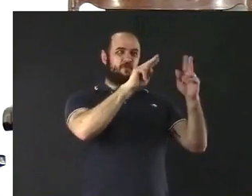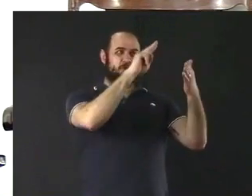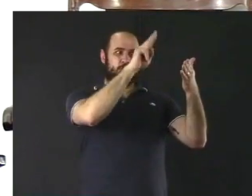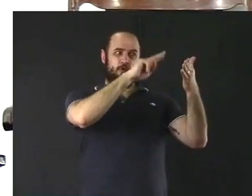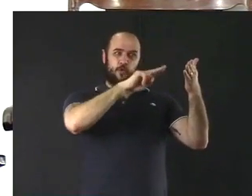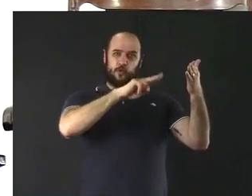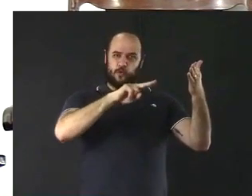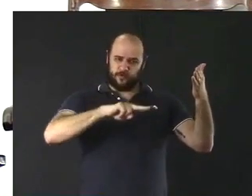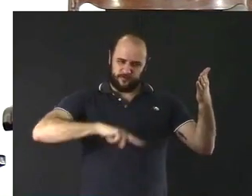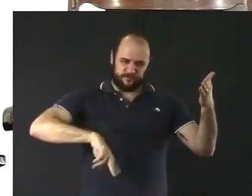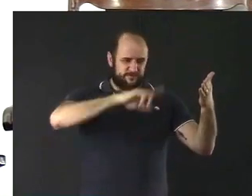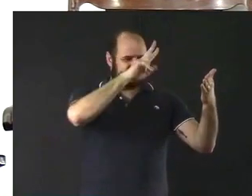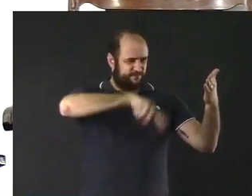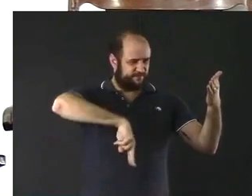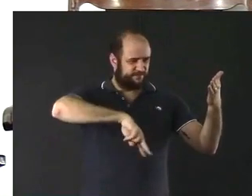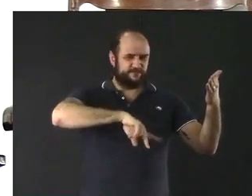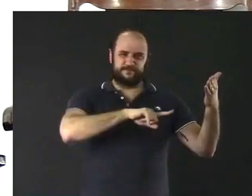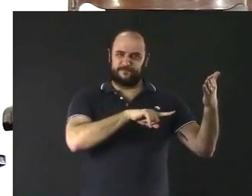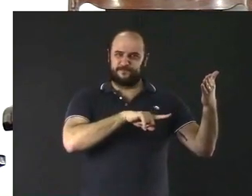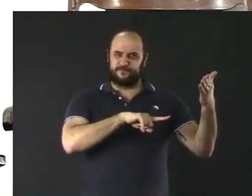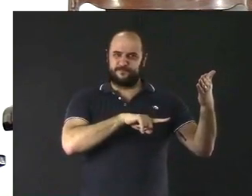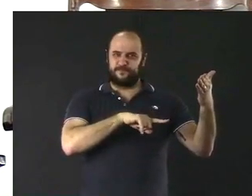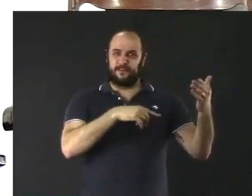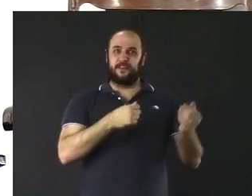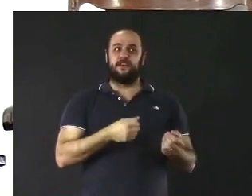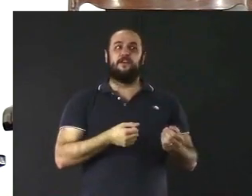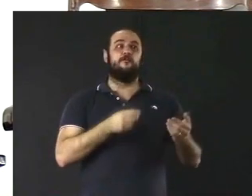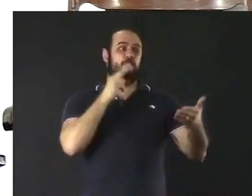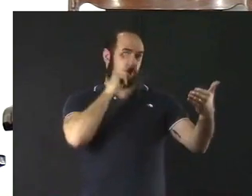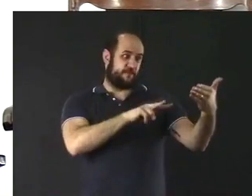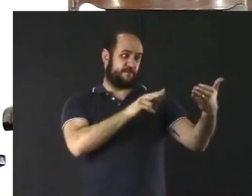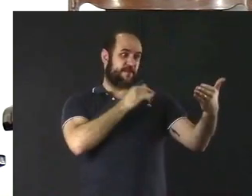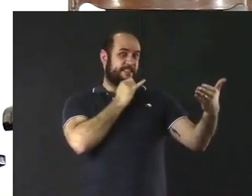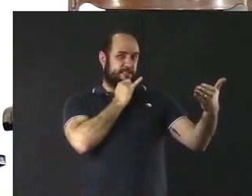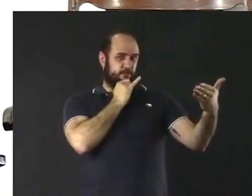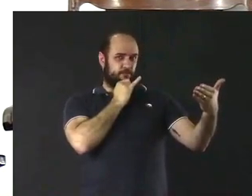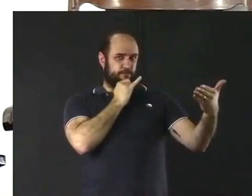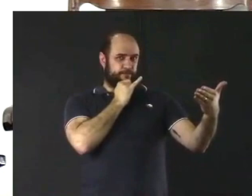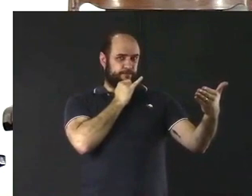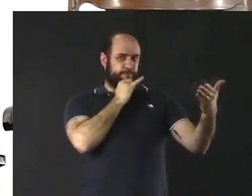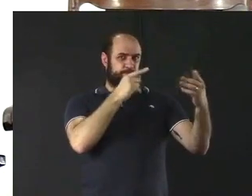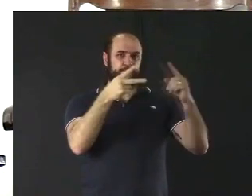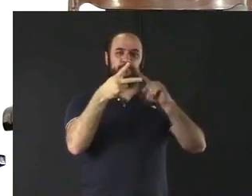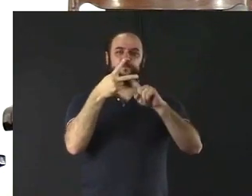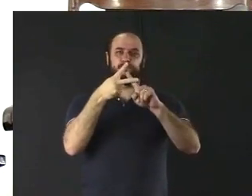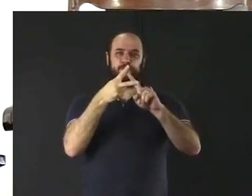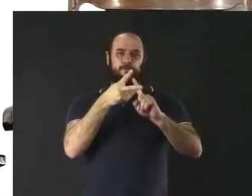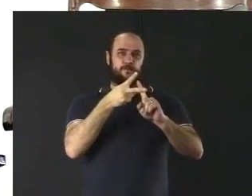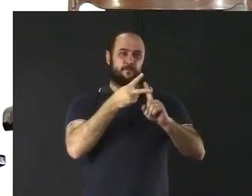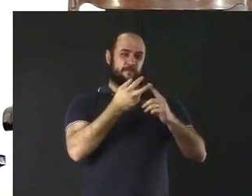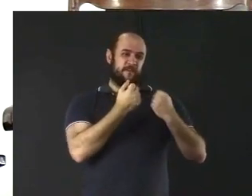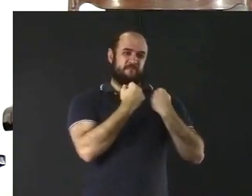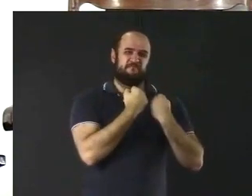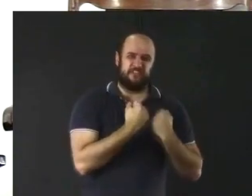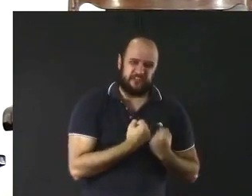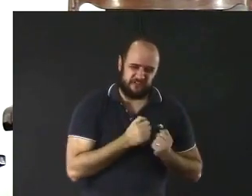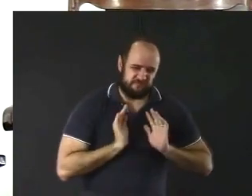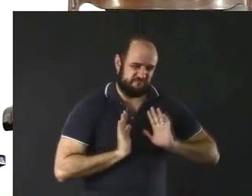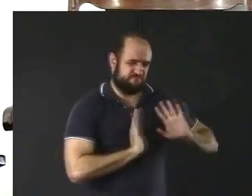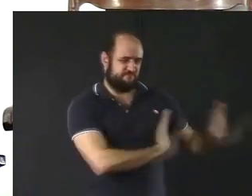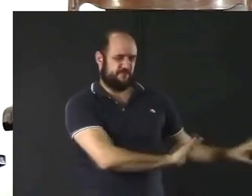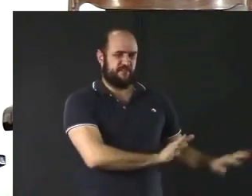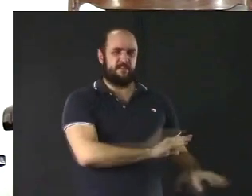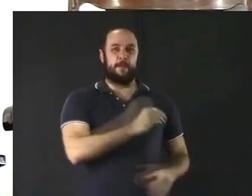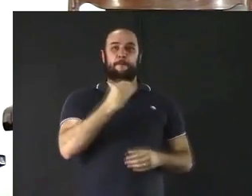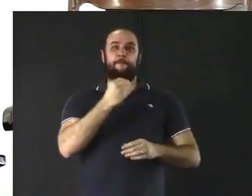deixar o sobrepeso e o pecado que tenazmente nos assedia para correr. Mas como nós vamos correr?